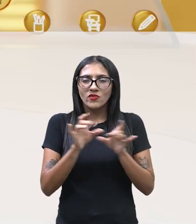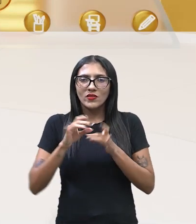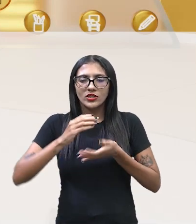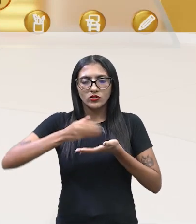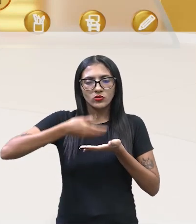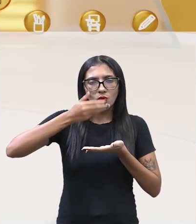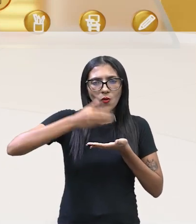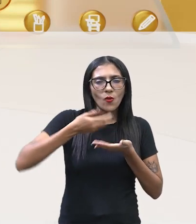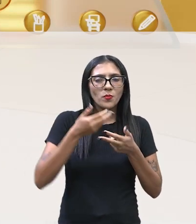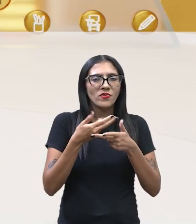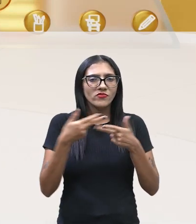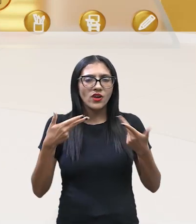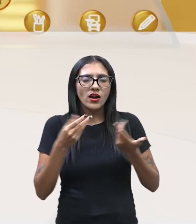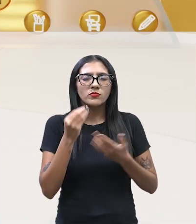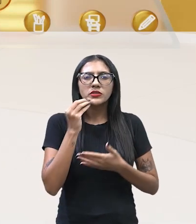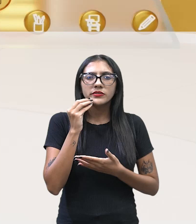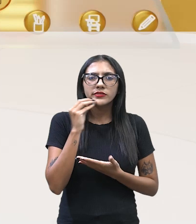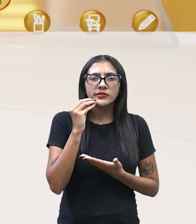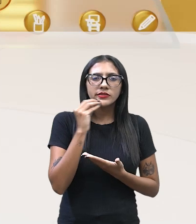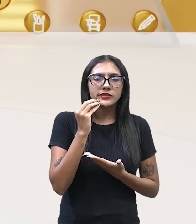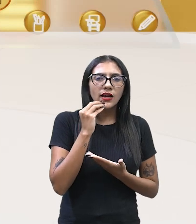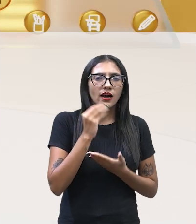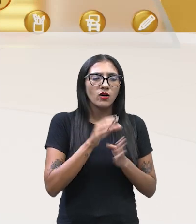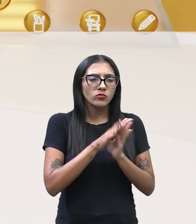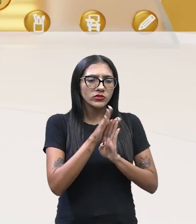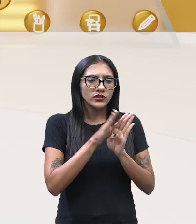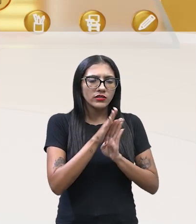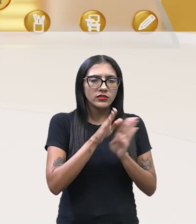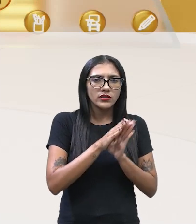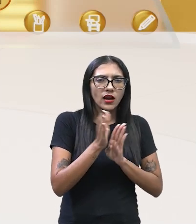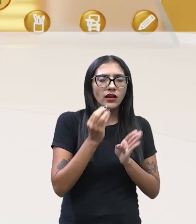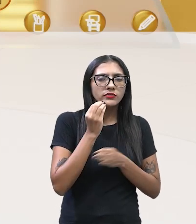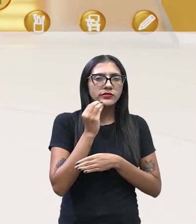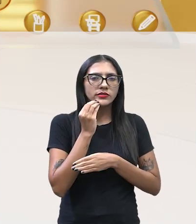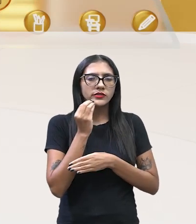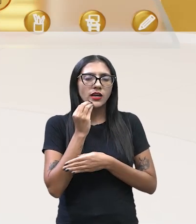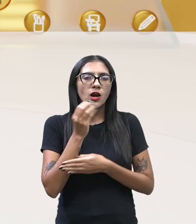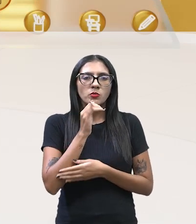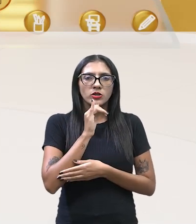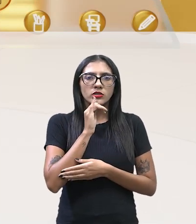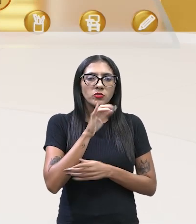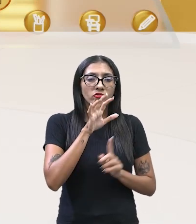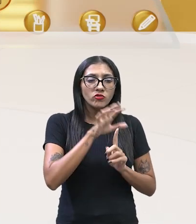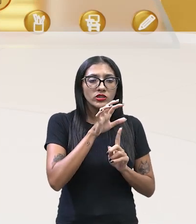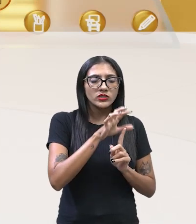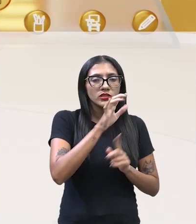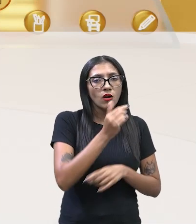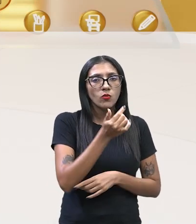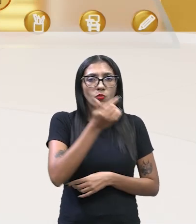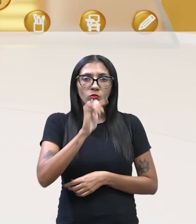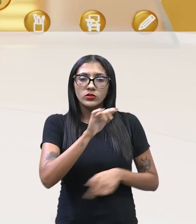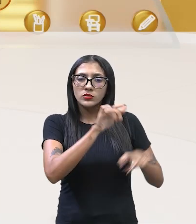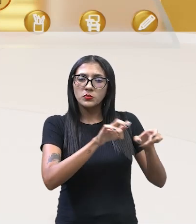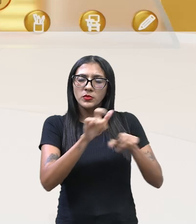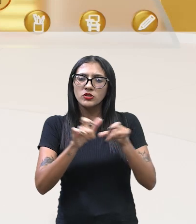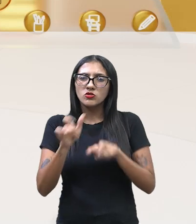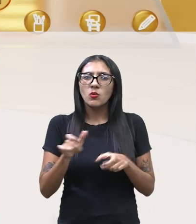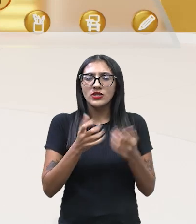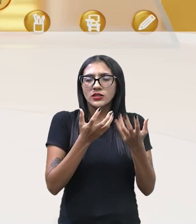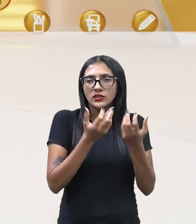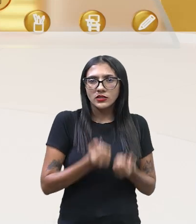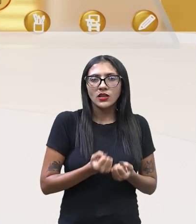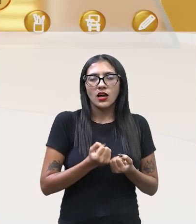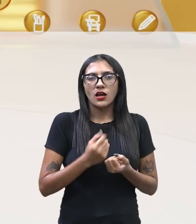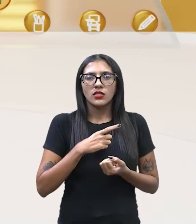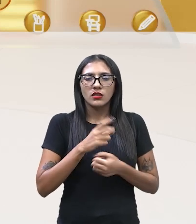tentar resgatar outras pessoas que tenham interesse, né, de sair da situação precária que se encontra, né?